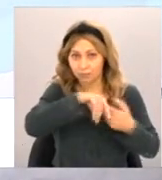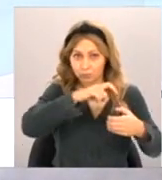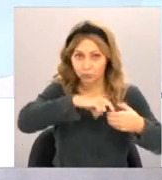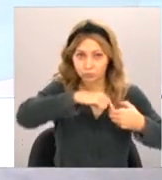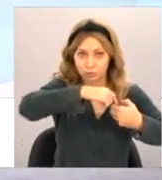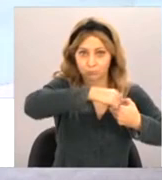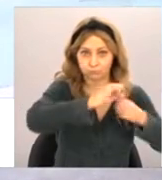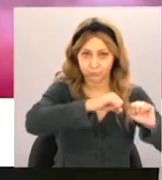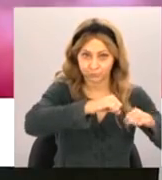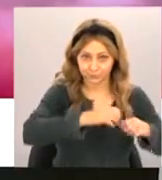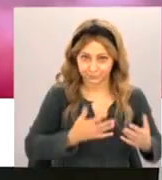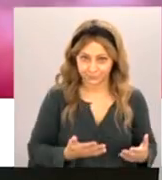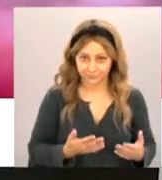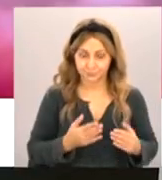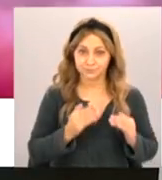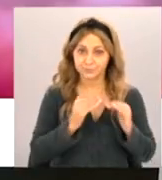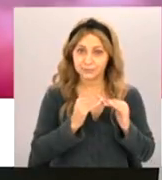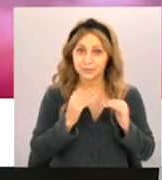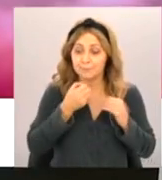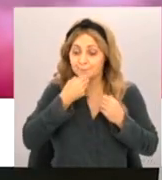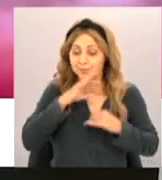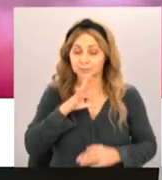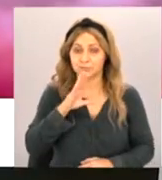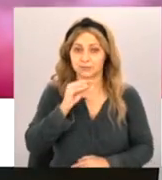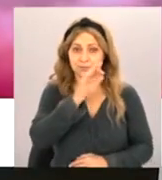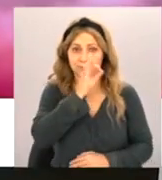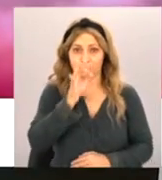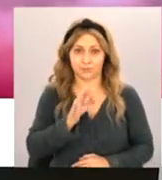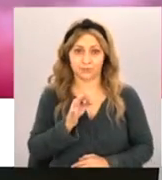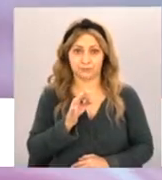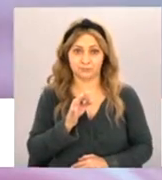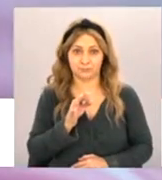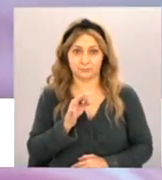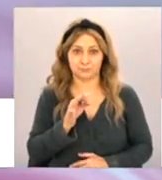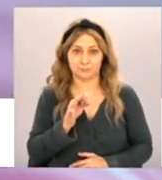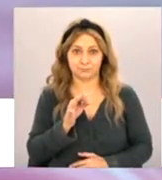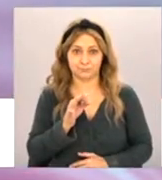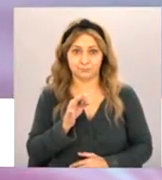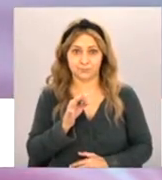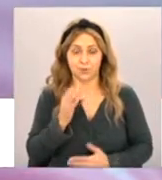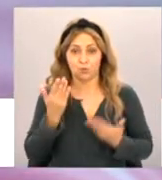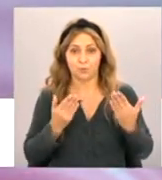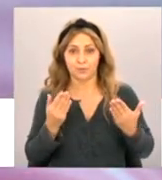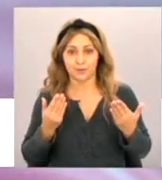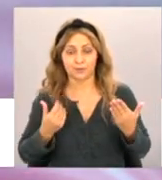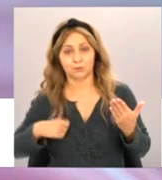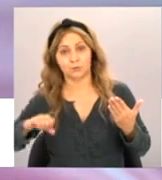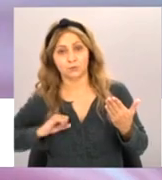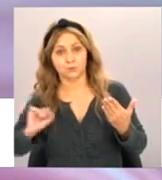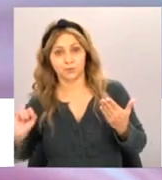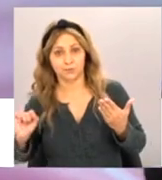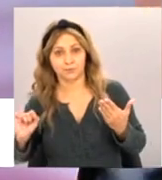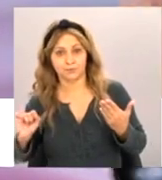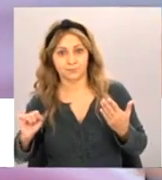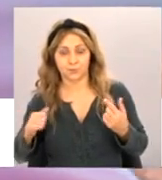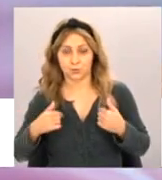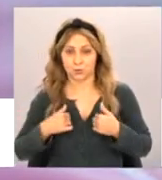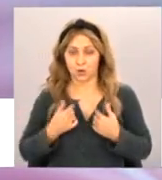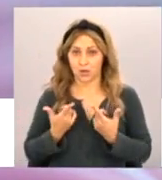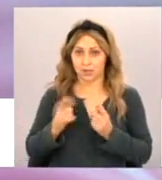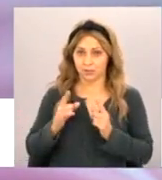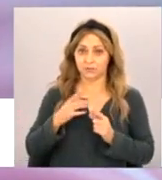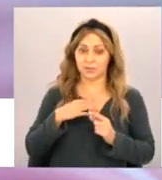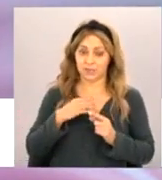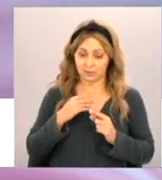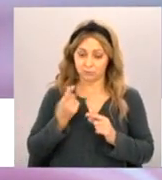centro 2015/2019 podemos ver por cento do que nos falta a relação ao salário mínimo espanhol o livro propõe salário mínimo que recuperam